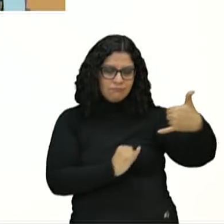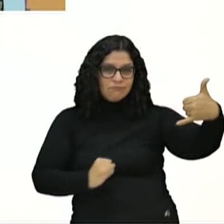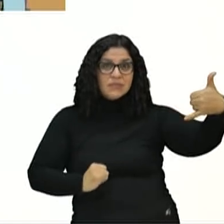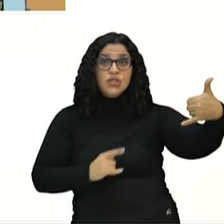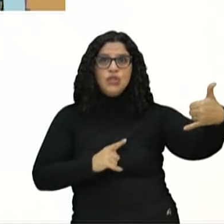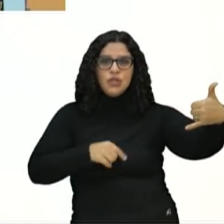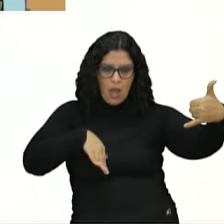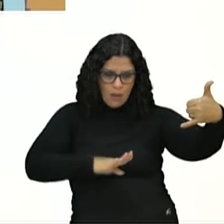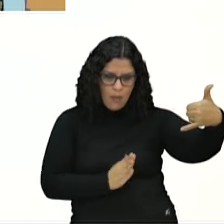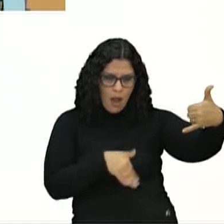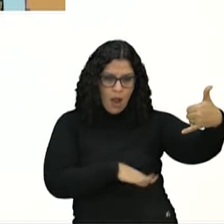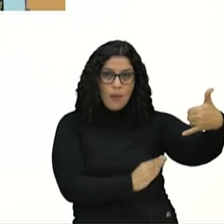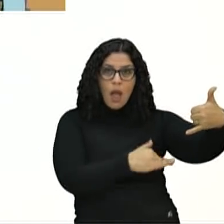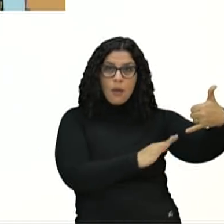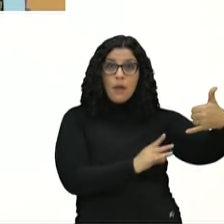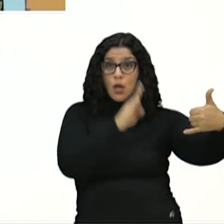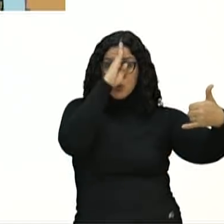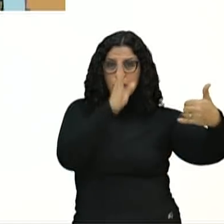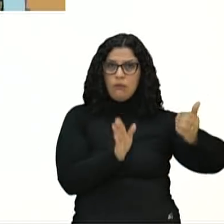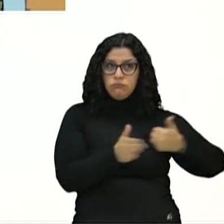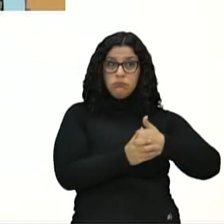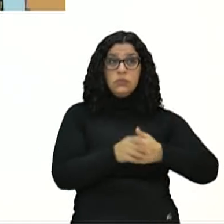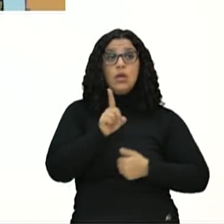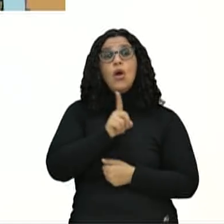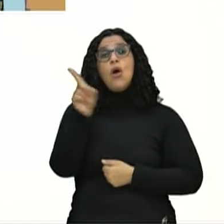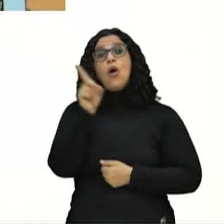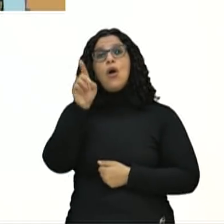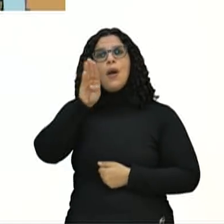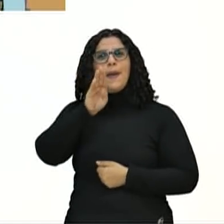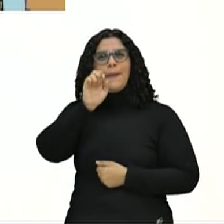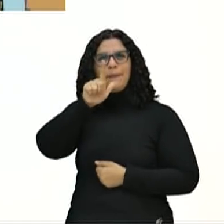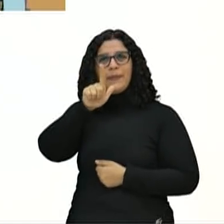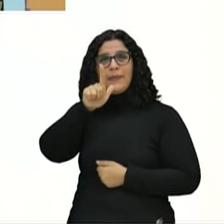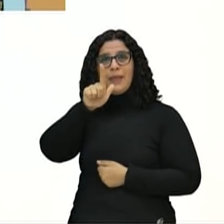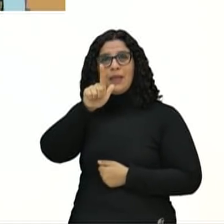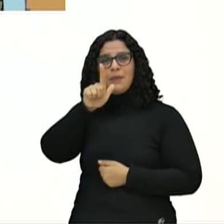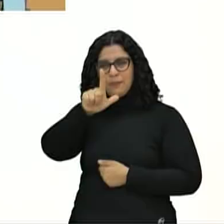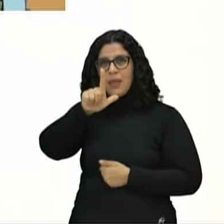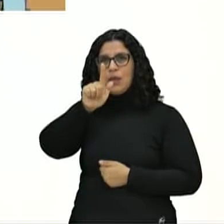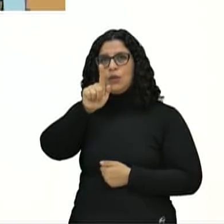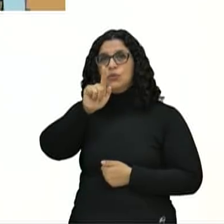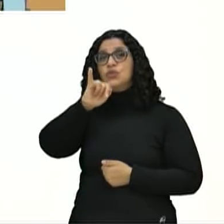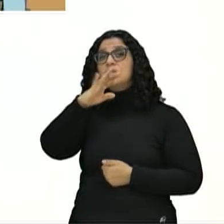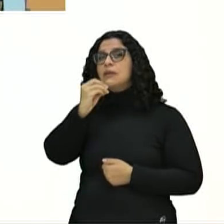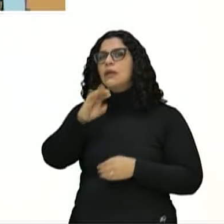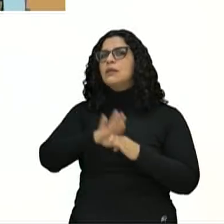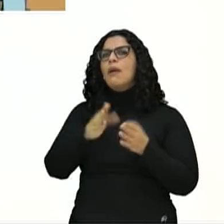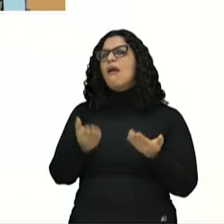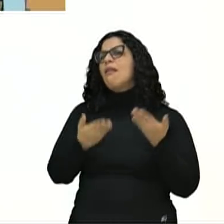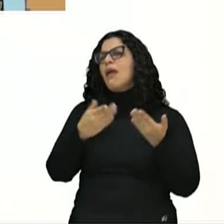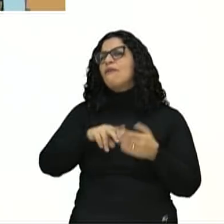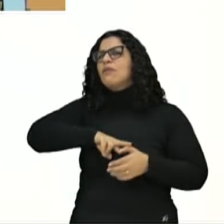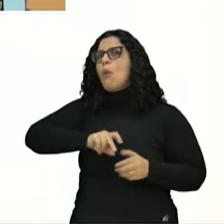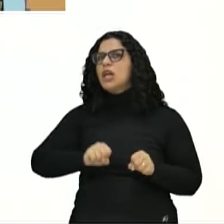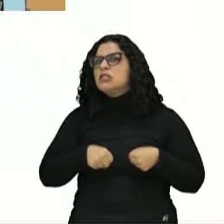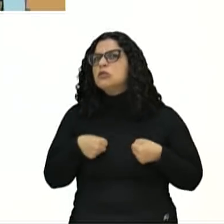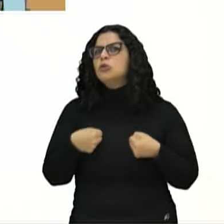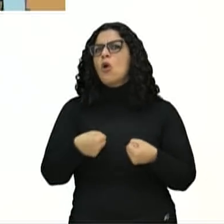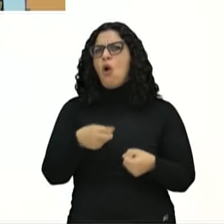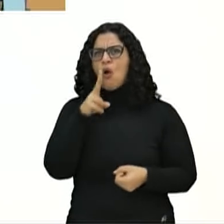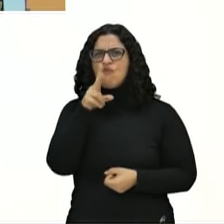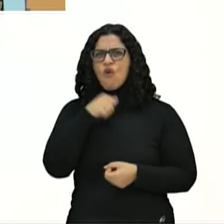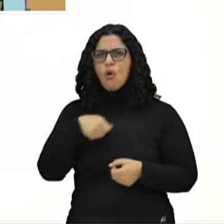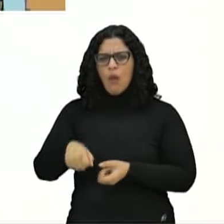trincheiras. Já na divisa com a Bélgica, a França tinha fortificações mais leves. Não era uma defesa